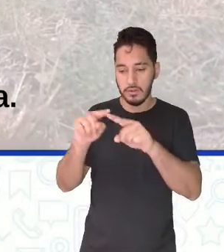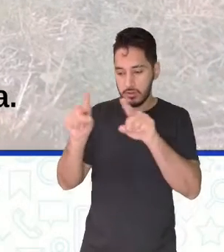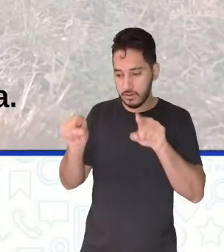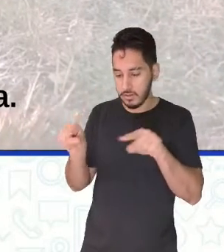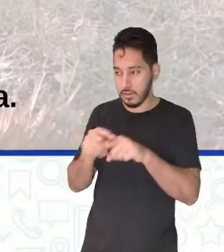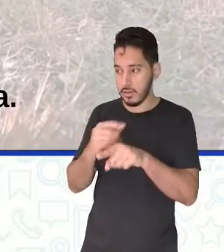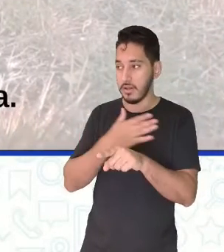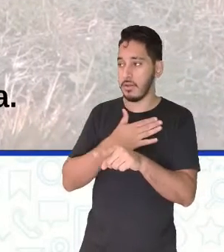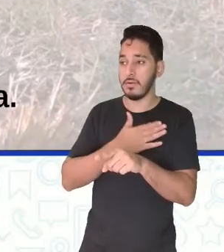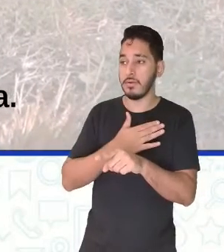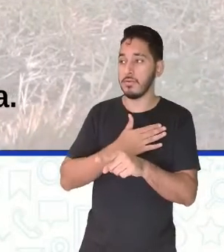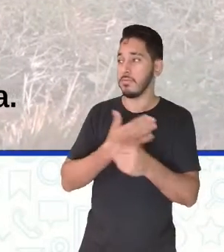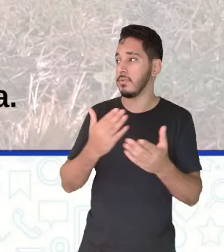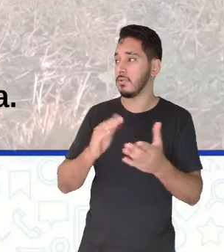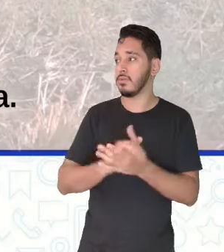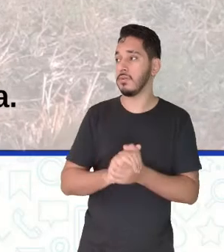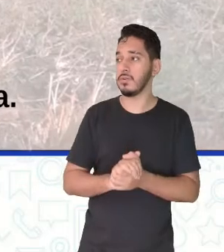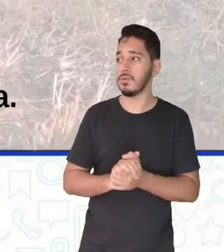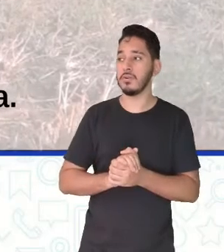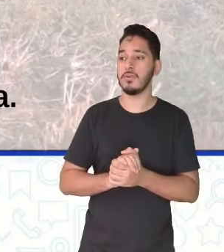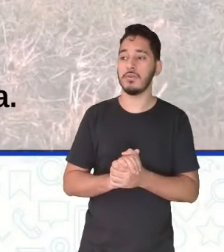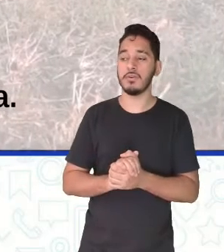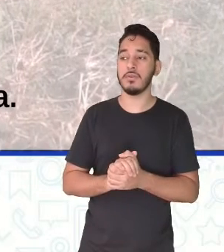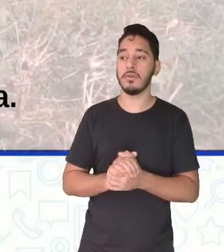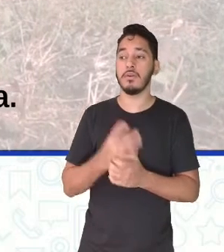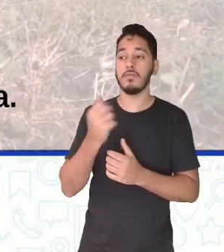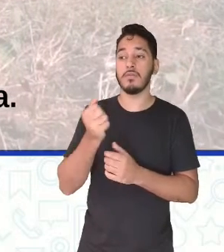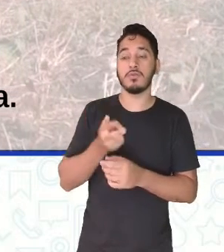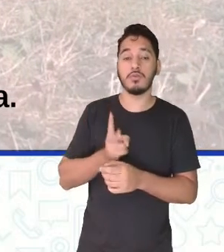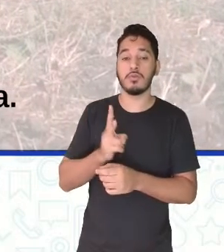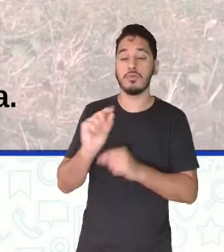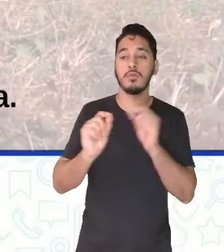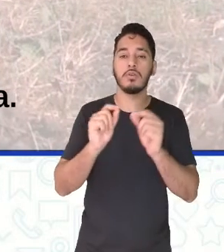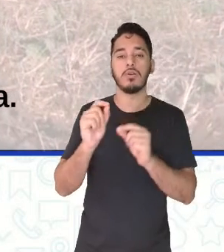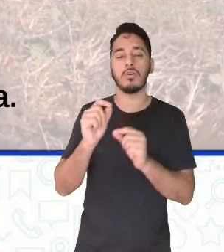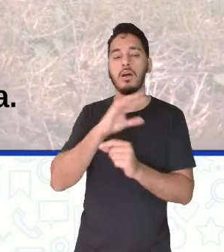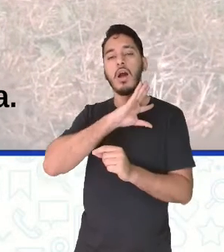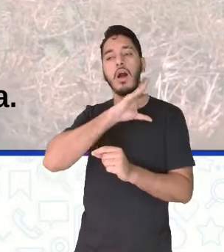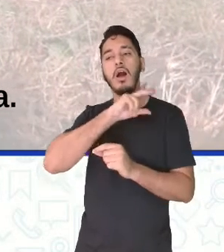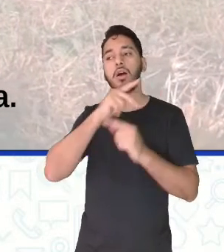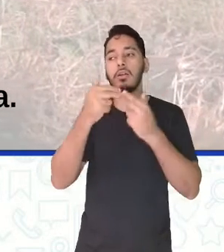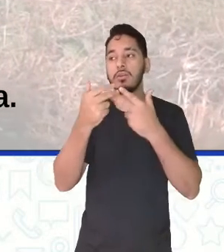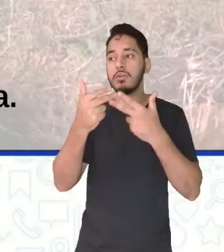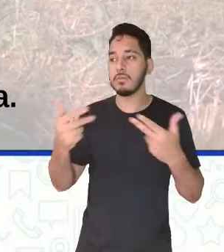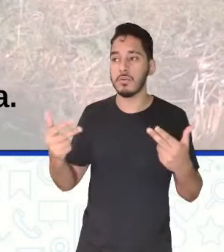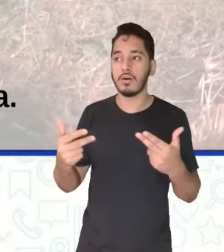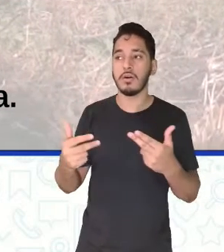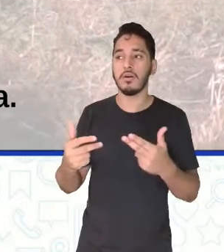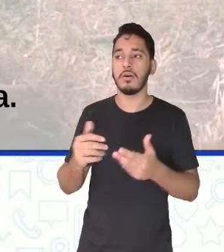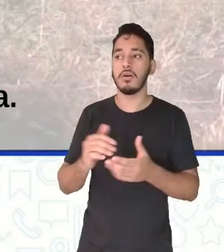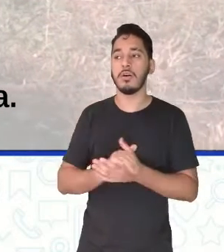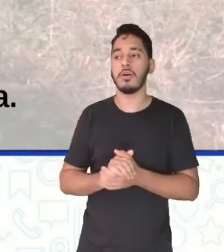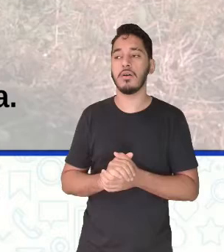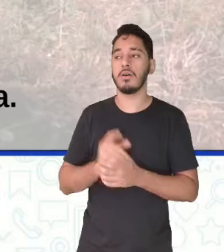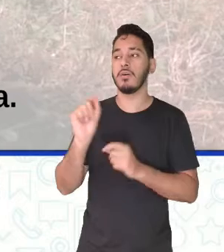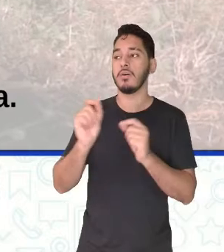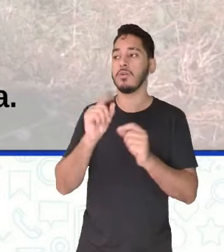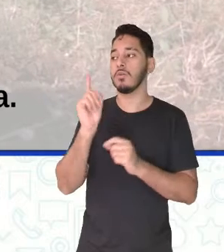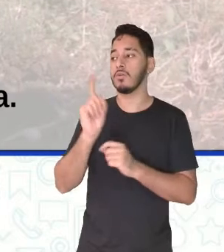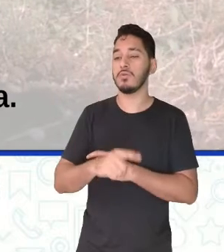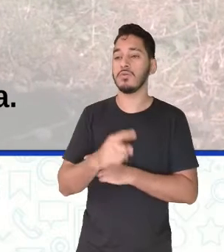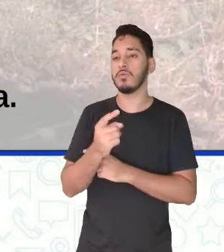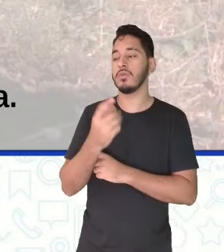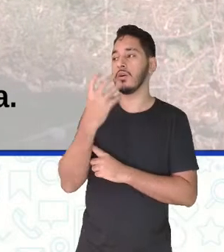cercado. Enfim, mas vamos embora dialogando aqui na nossa área, a questão animal, né? Quando um cachorrinho toma